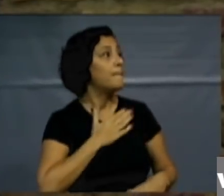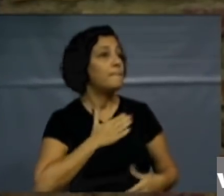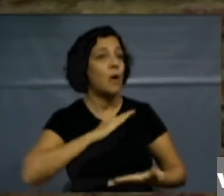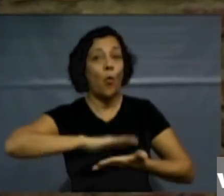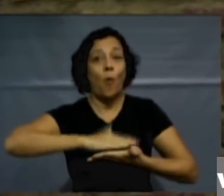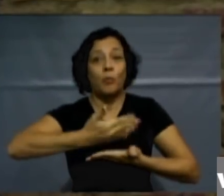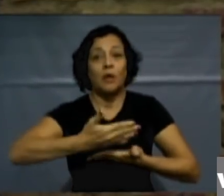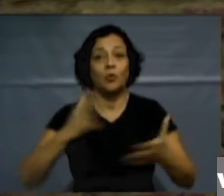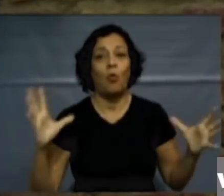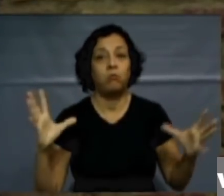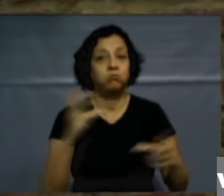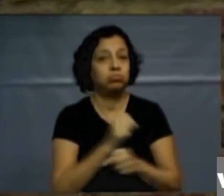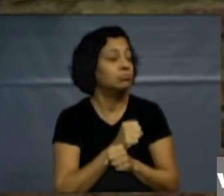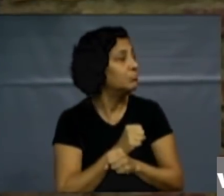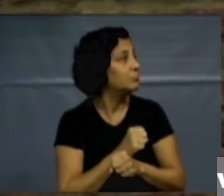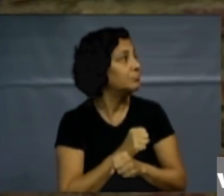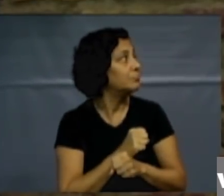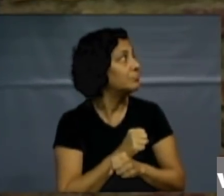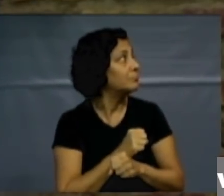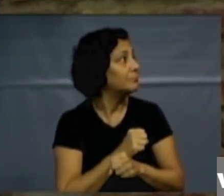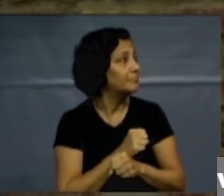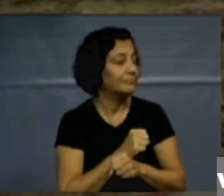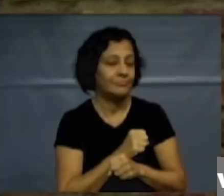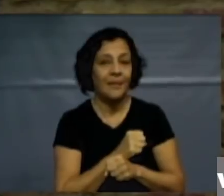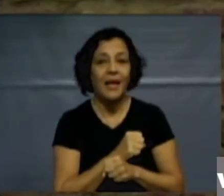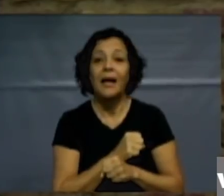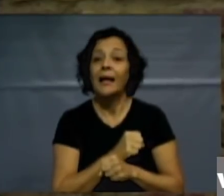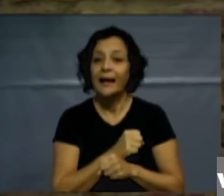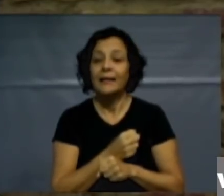Sejai o vosso falar, o sim, sim e o não, não.